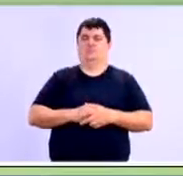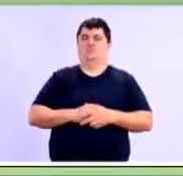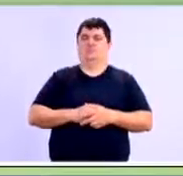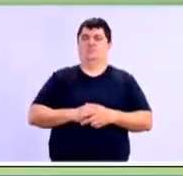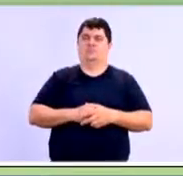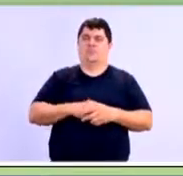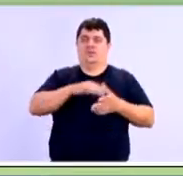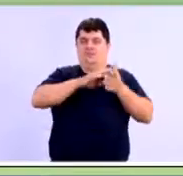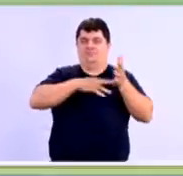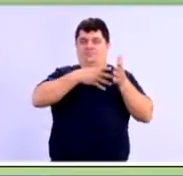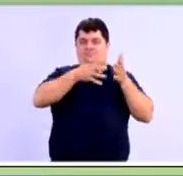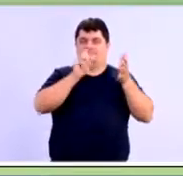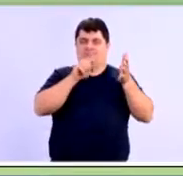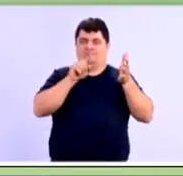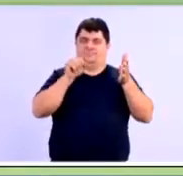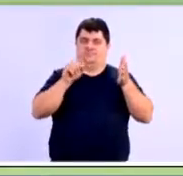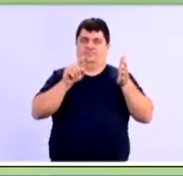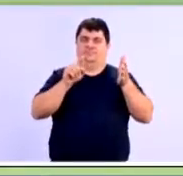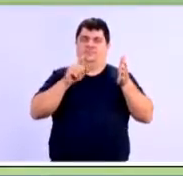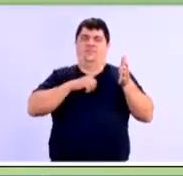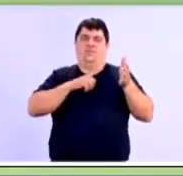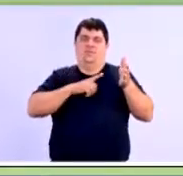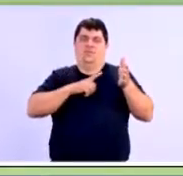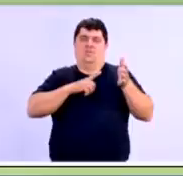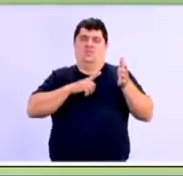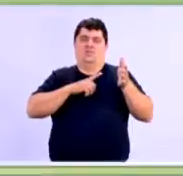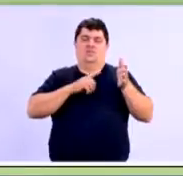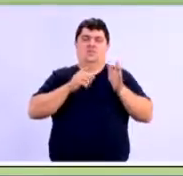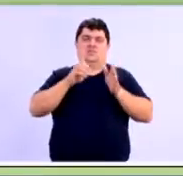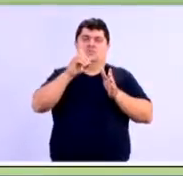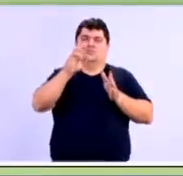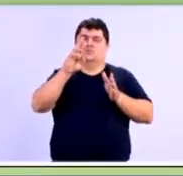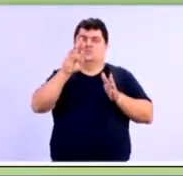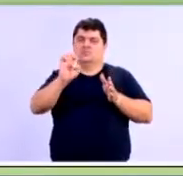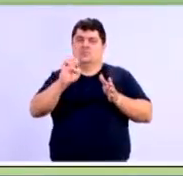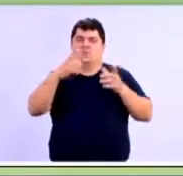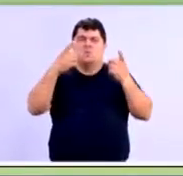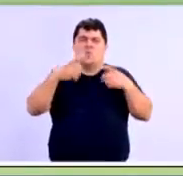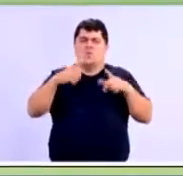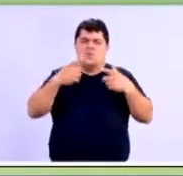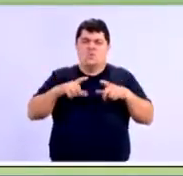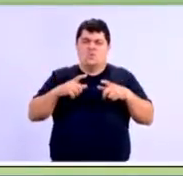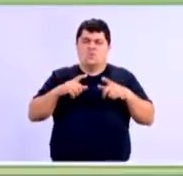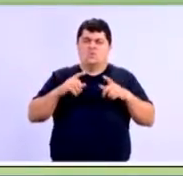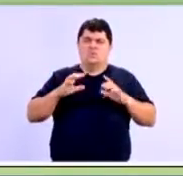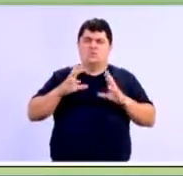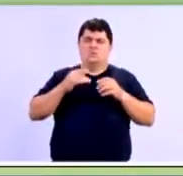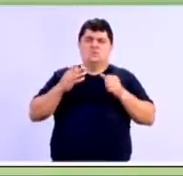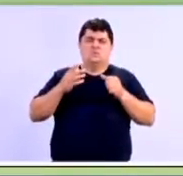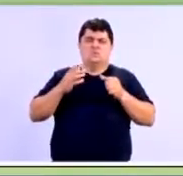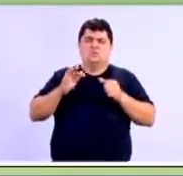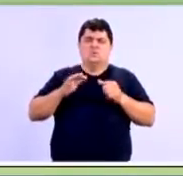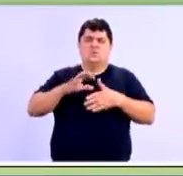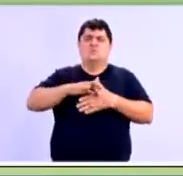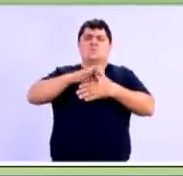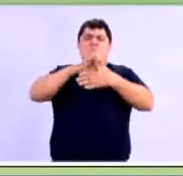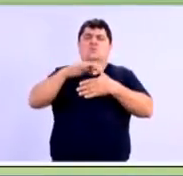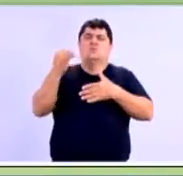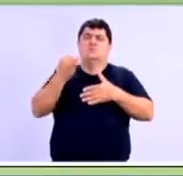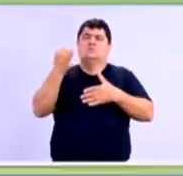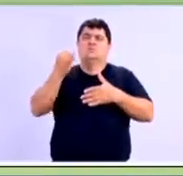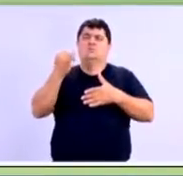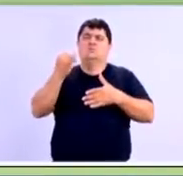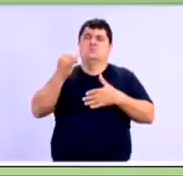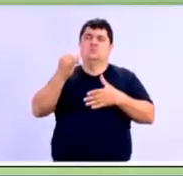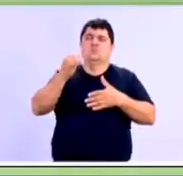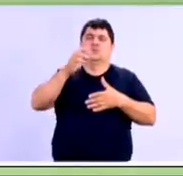Então assim, aqui está a nossa demonstração de resultado do exercício. Onde é que está a base de todos os meus cálculos? Na receita